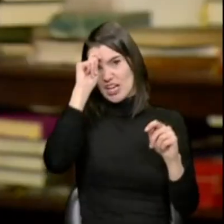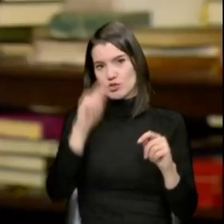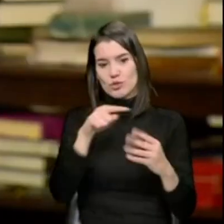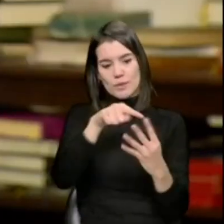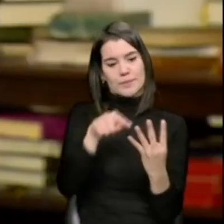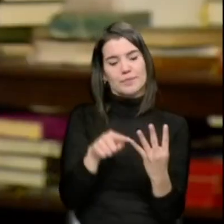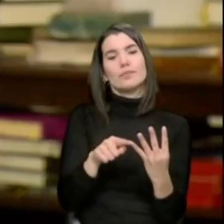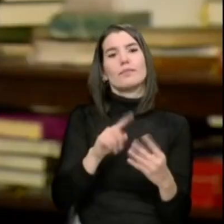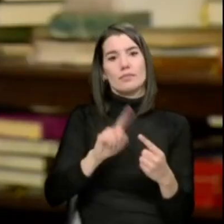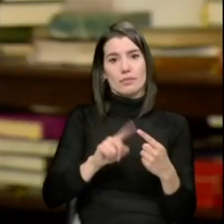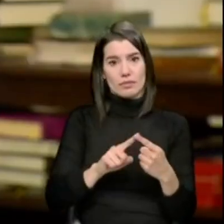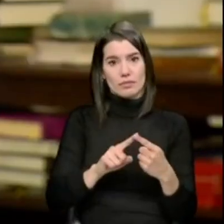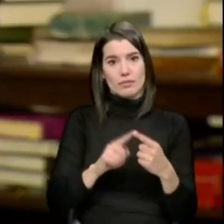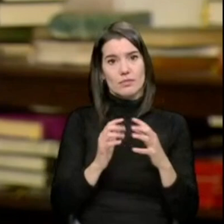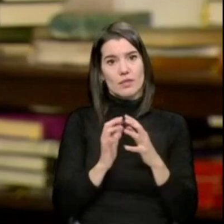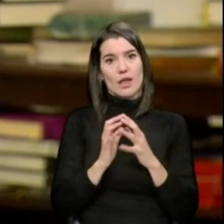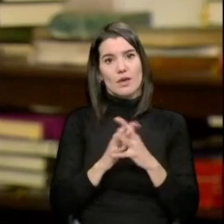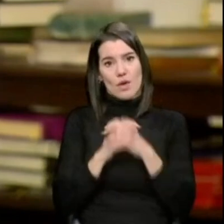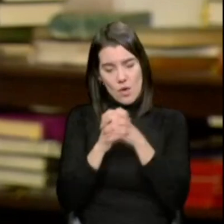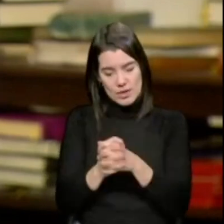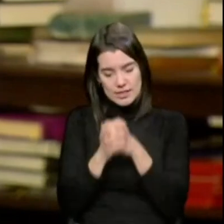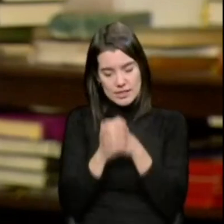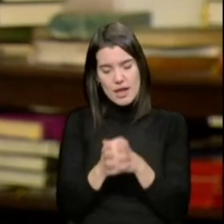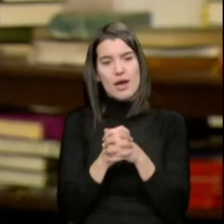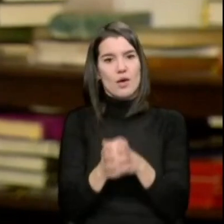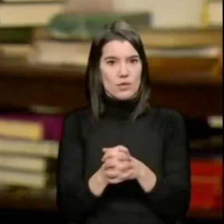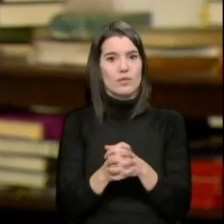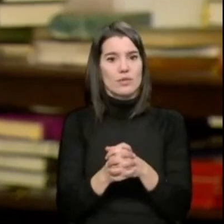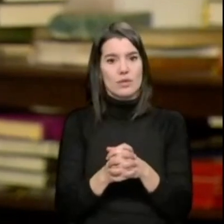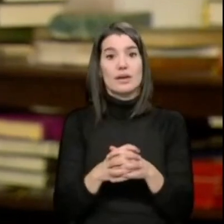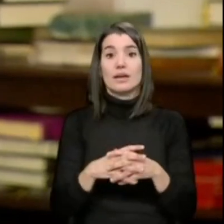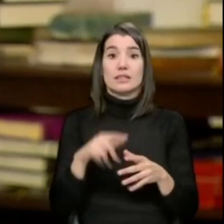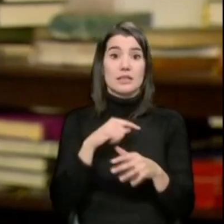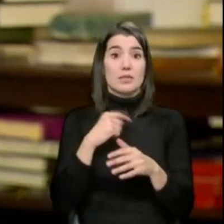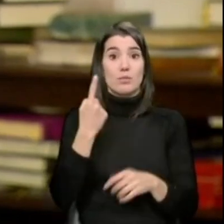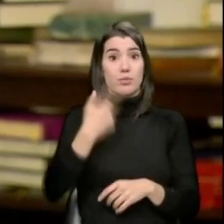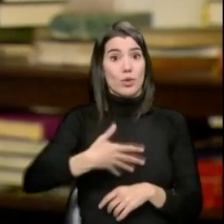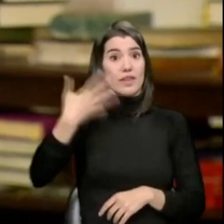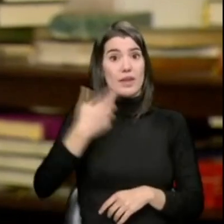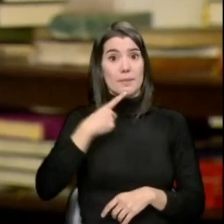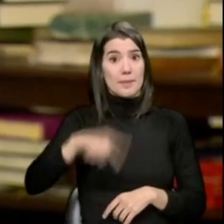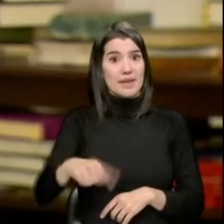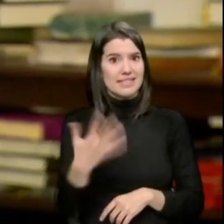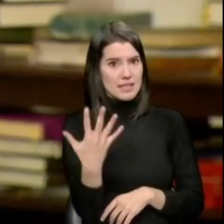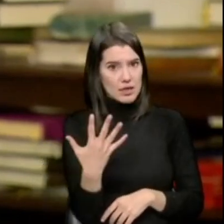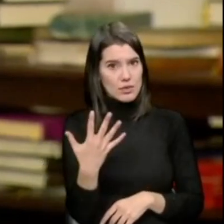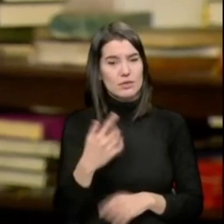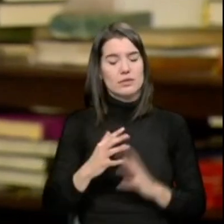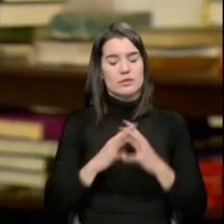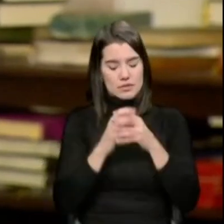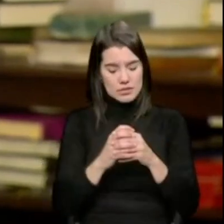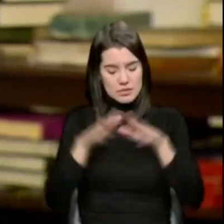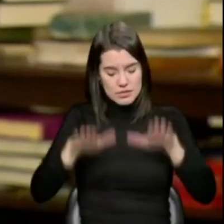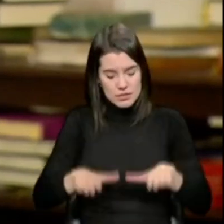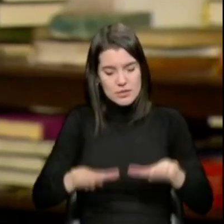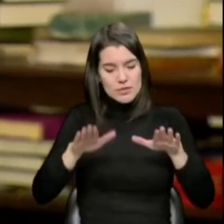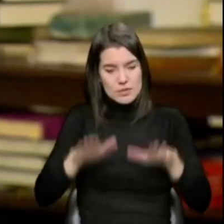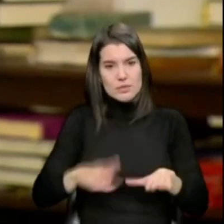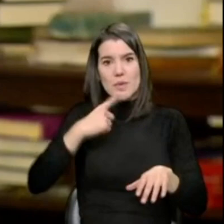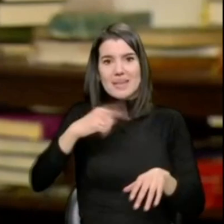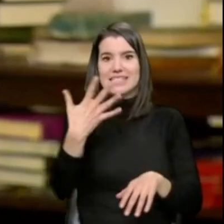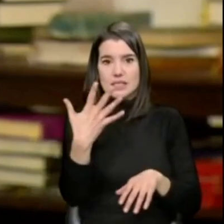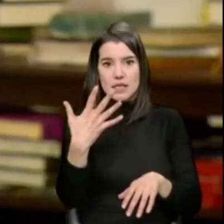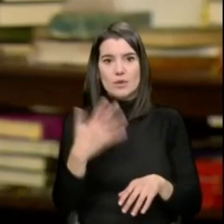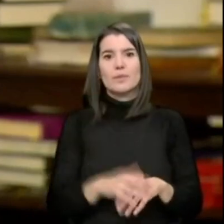segundo pilar é a oração, as 5 orações diárias, que permite que ele efetivamente liga-se a Deus